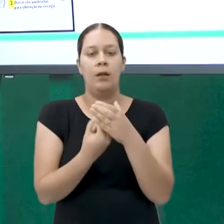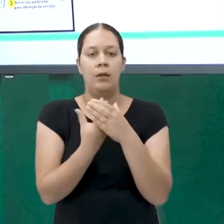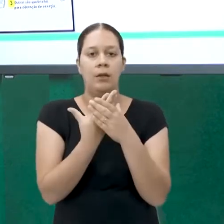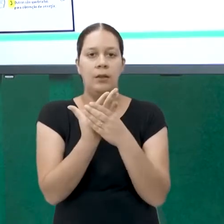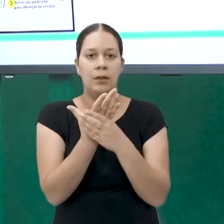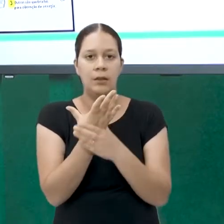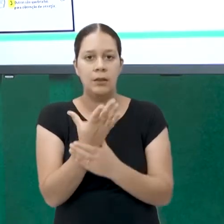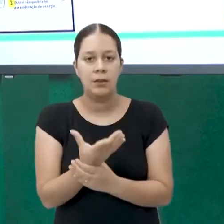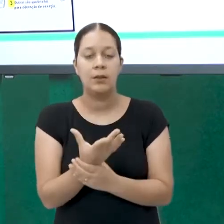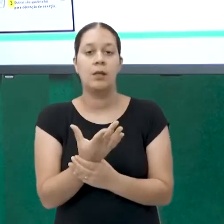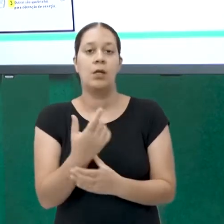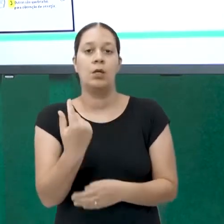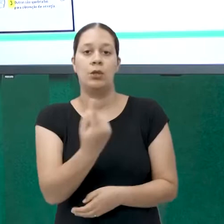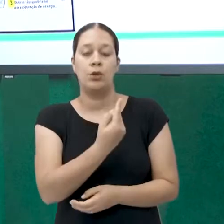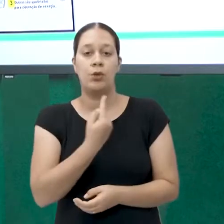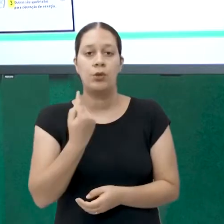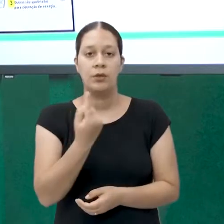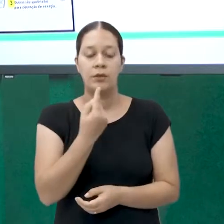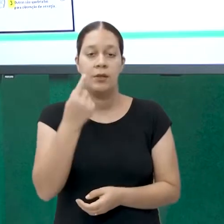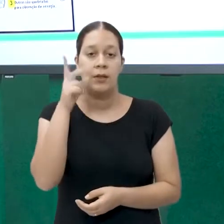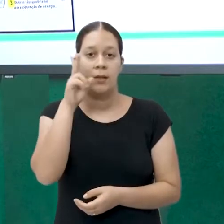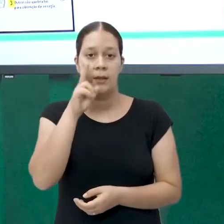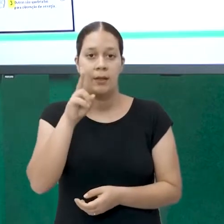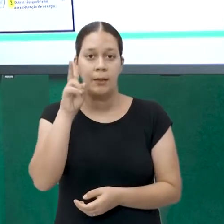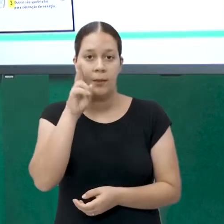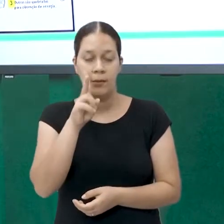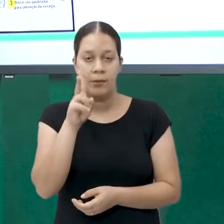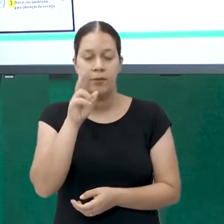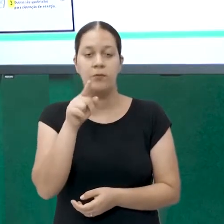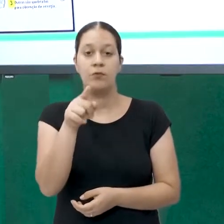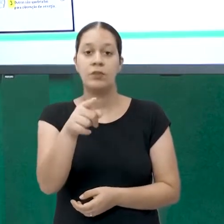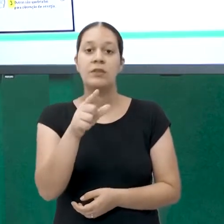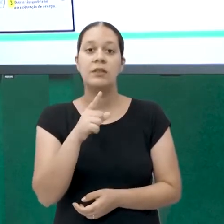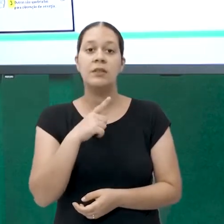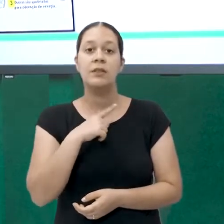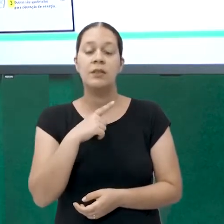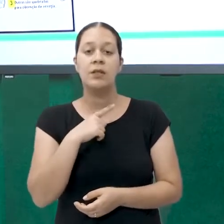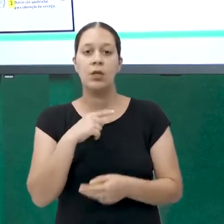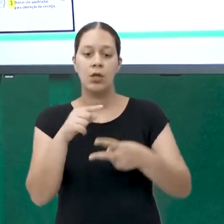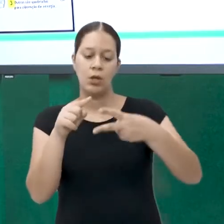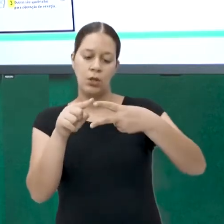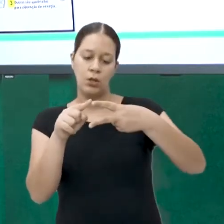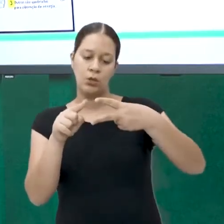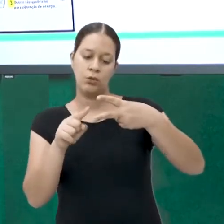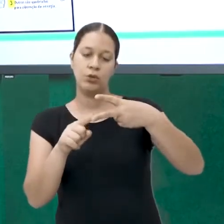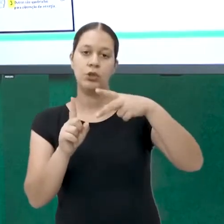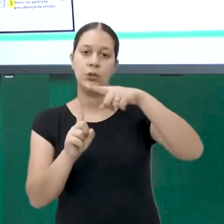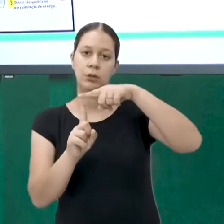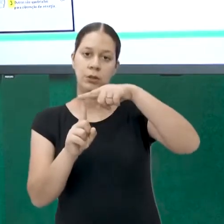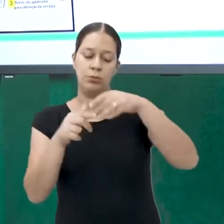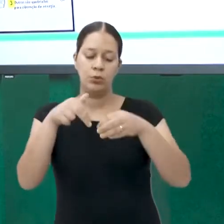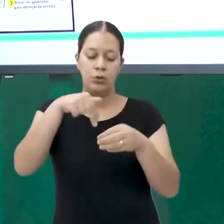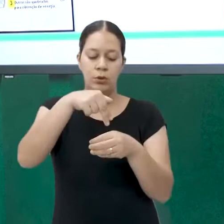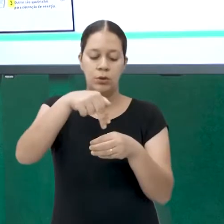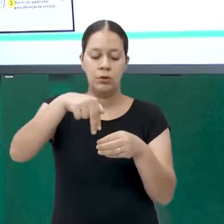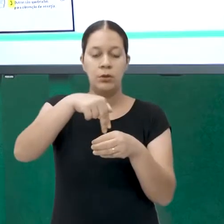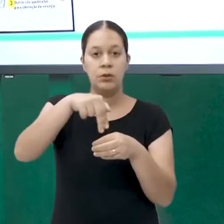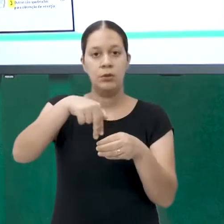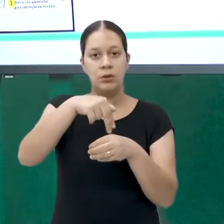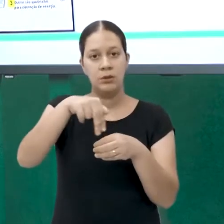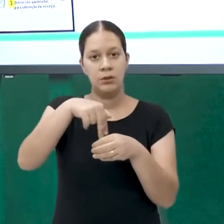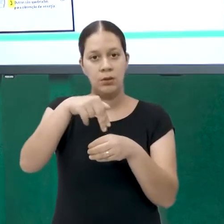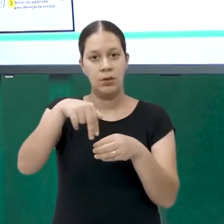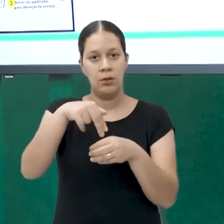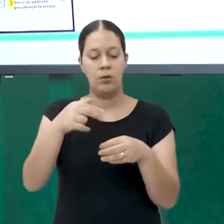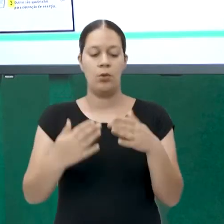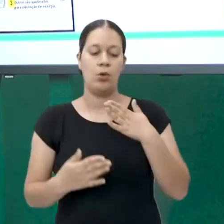independente se é animal, se é planta, tudo mais, no fim das contas a gente tem que lembrar, é bom sempre lembrar disso, né? Que você tem